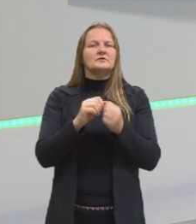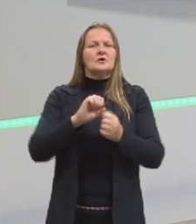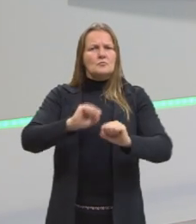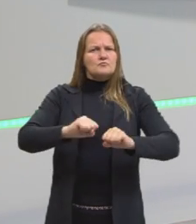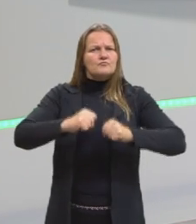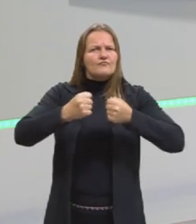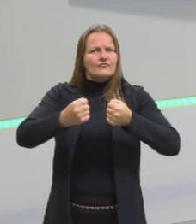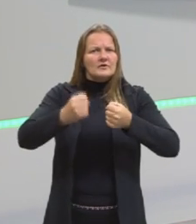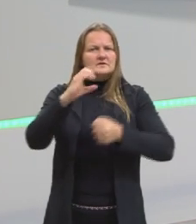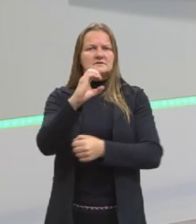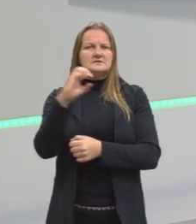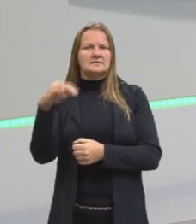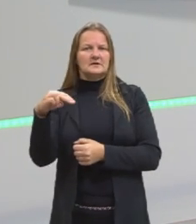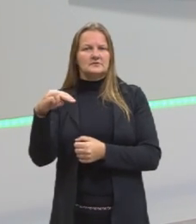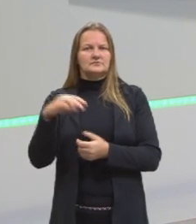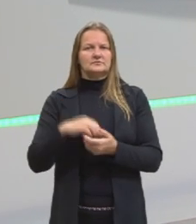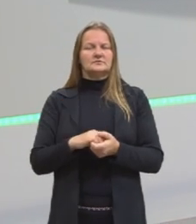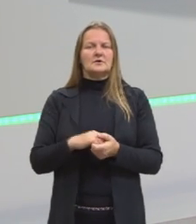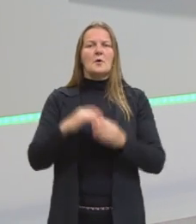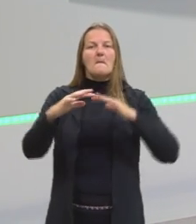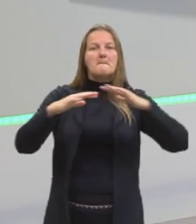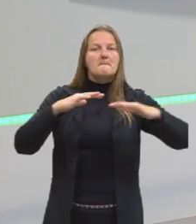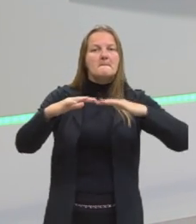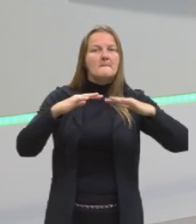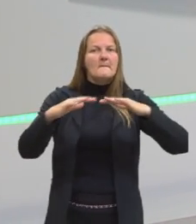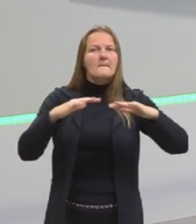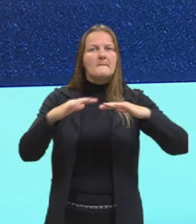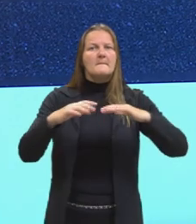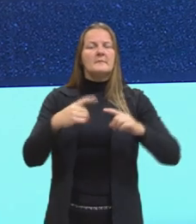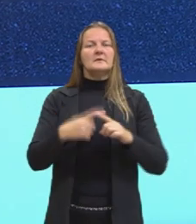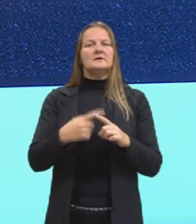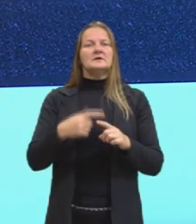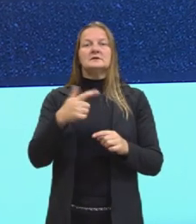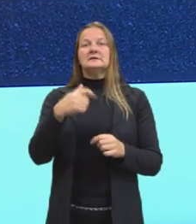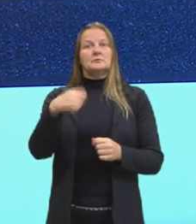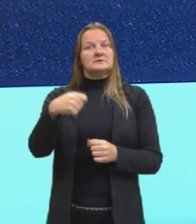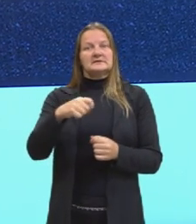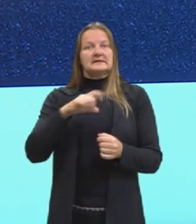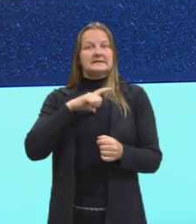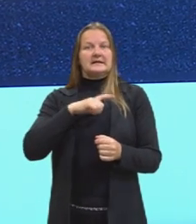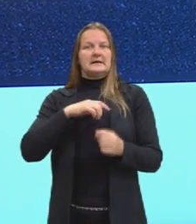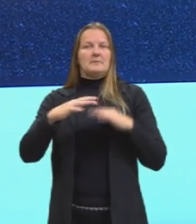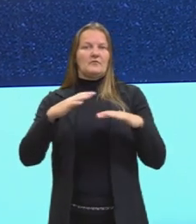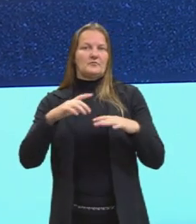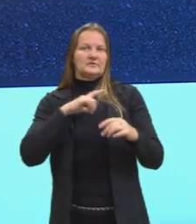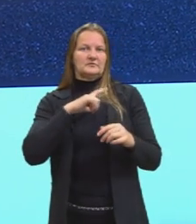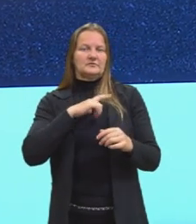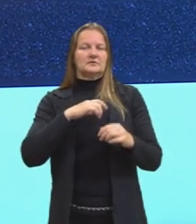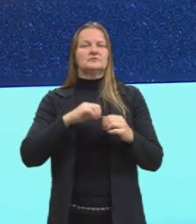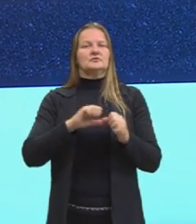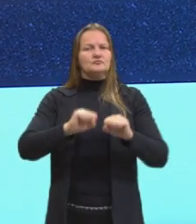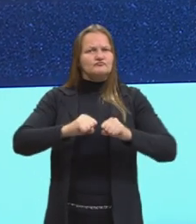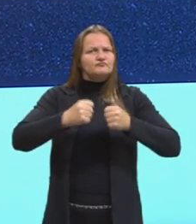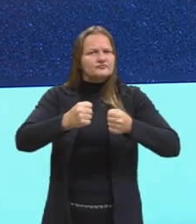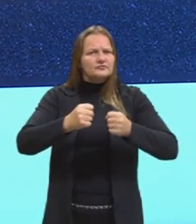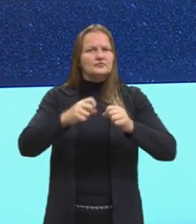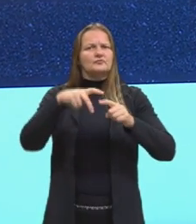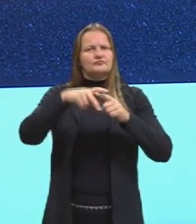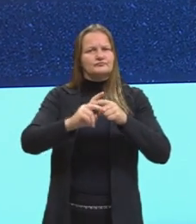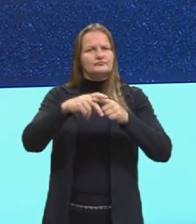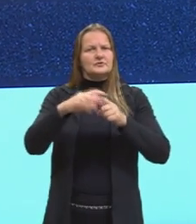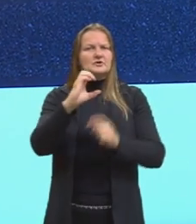energia cinética que que a energia do movimento então precisa né haver um movimento para que se tenha a energia cinética